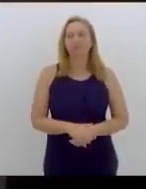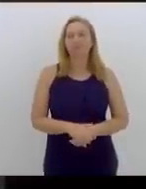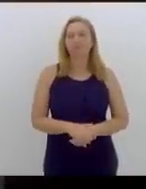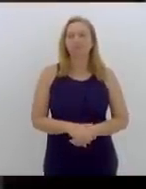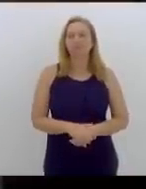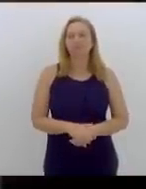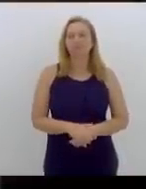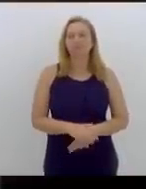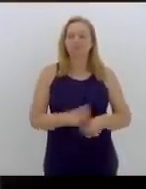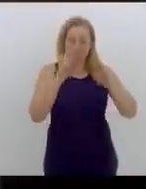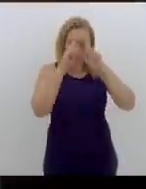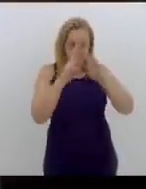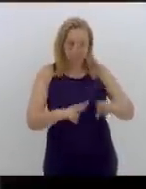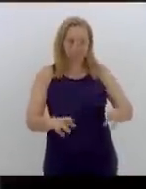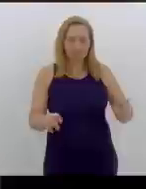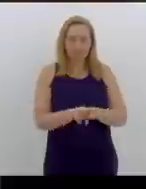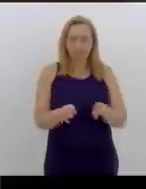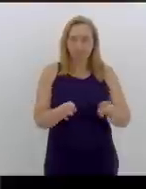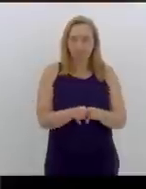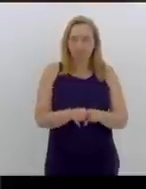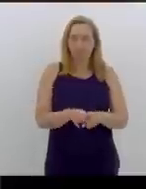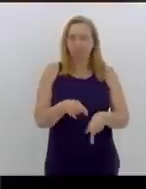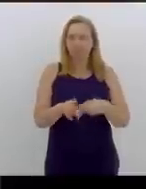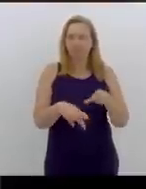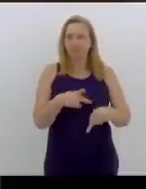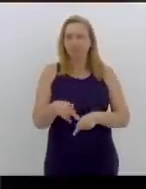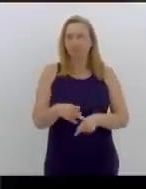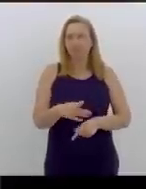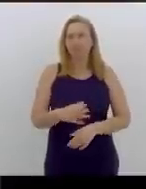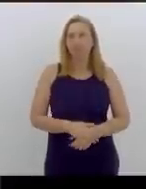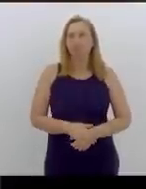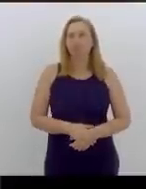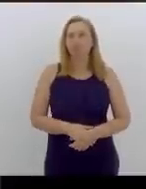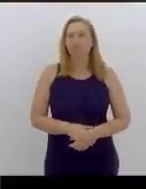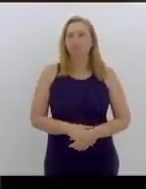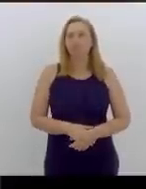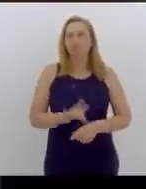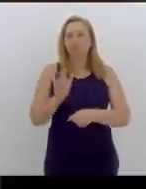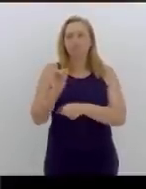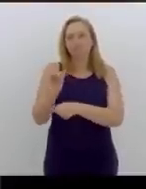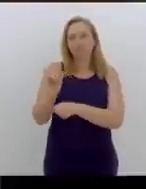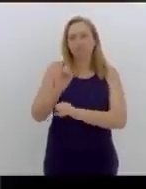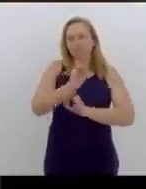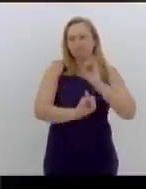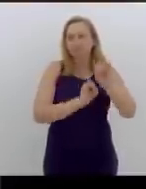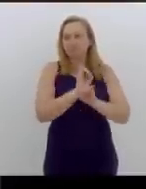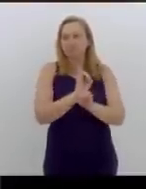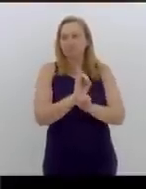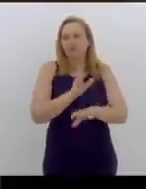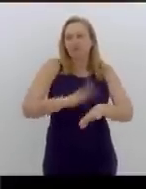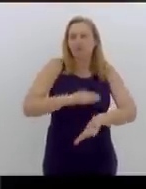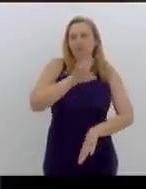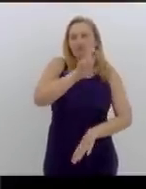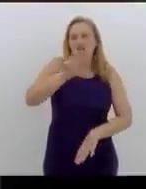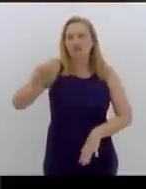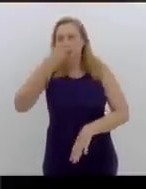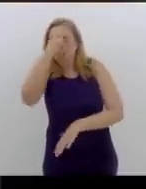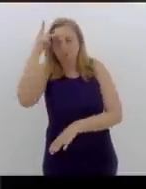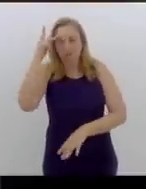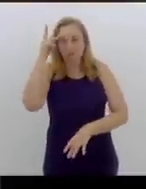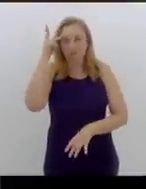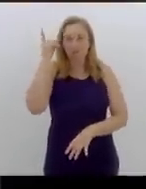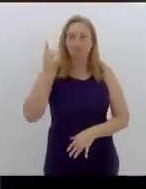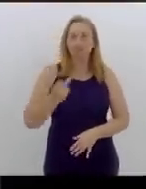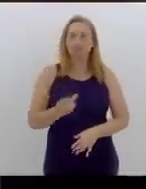e respeito também ao público porque eu acabei de ver na pela internet aqui que entra mais de 500 pessoas online